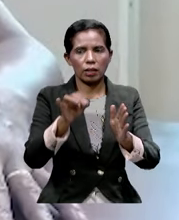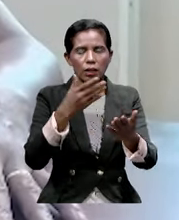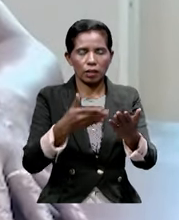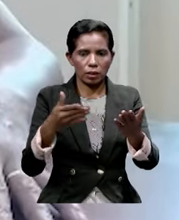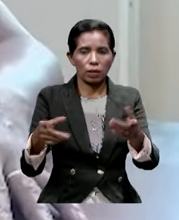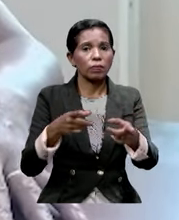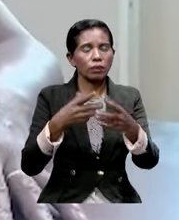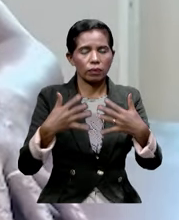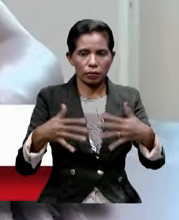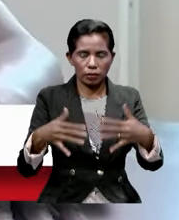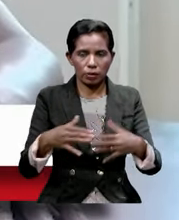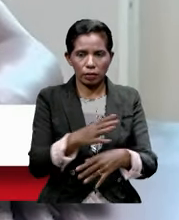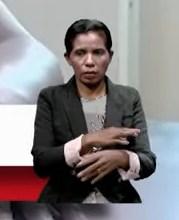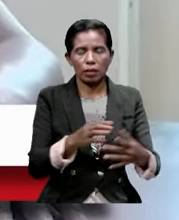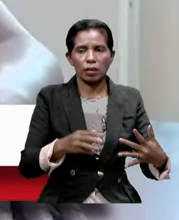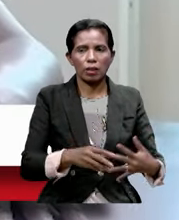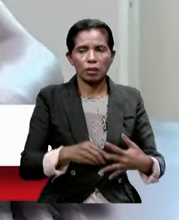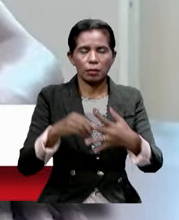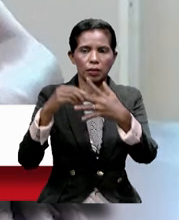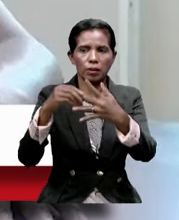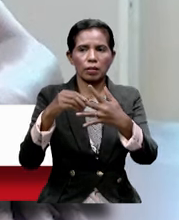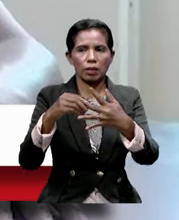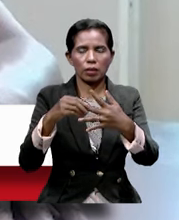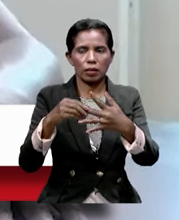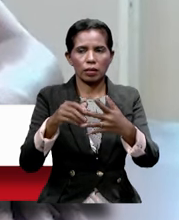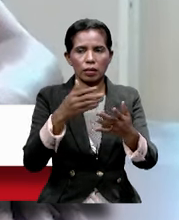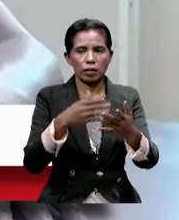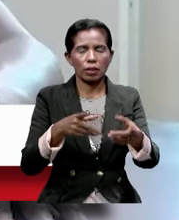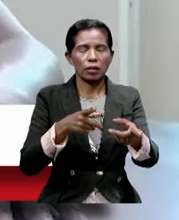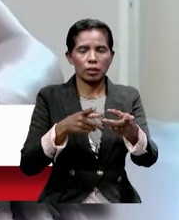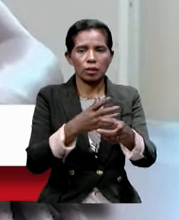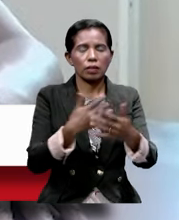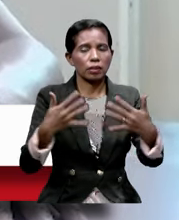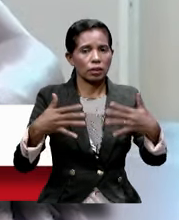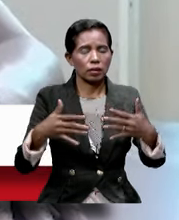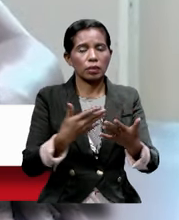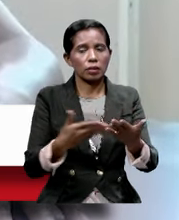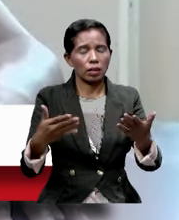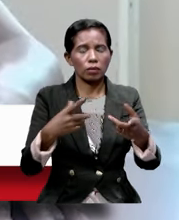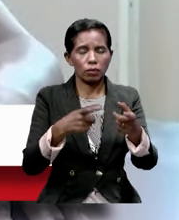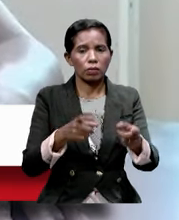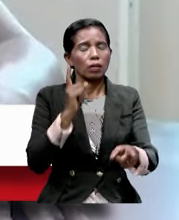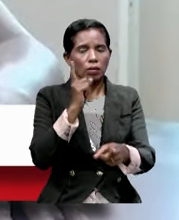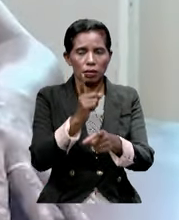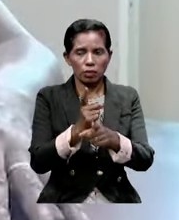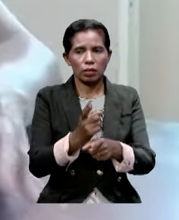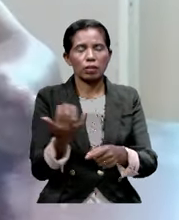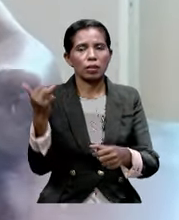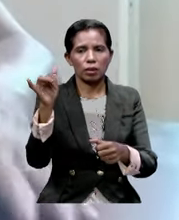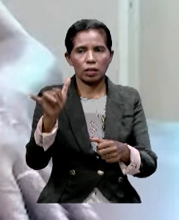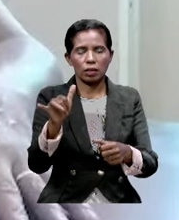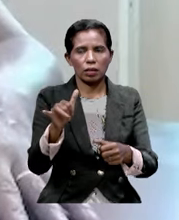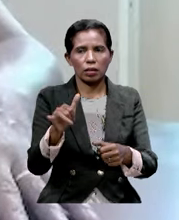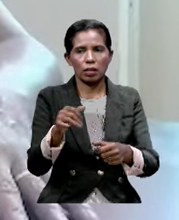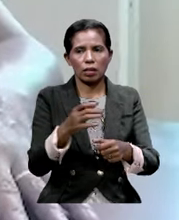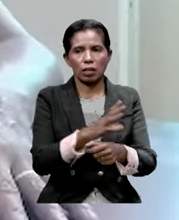eksplosivo, liu-liu ba munisois bajuka, los luni, situasau